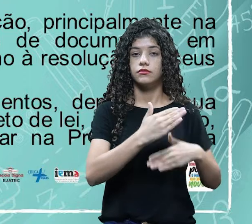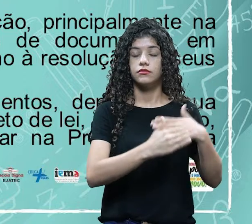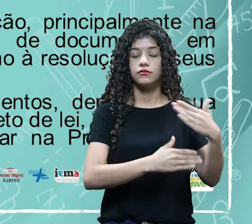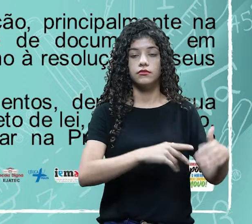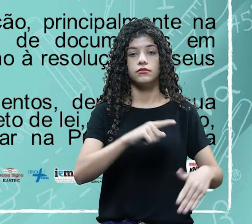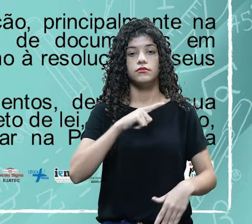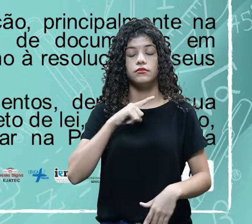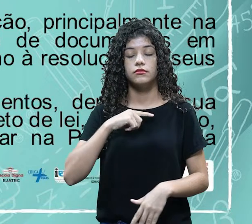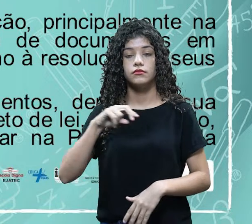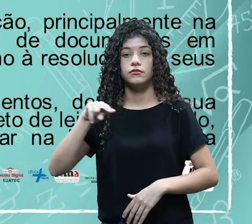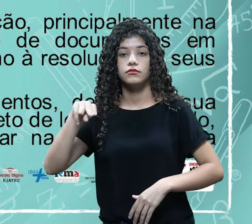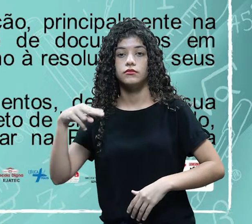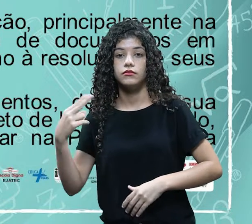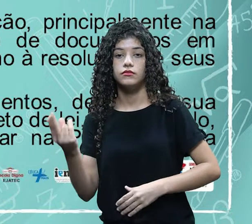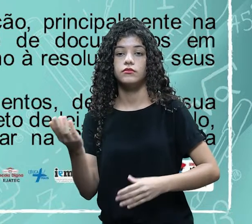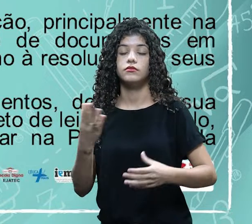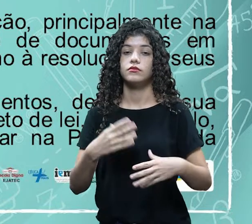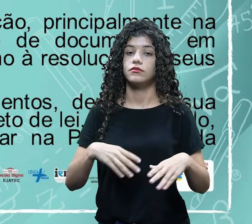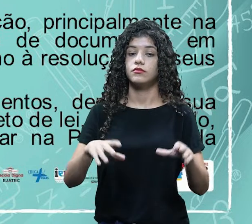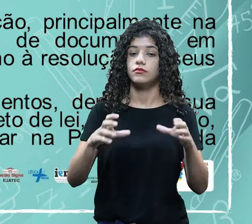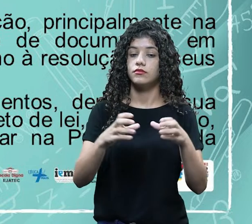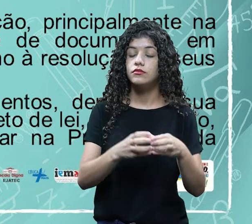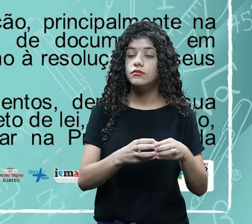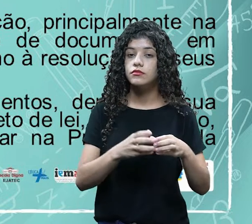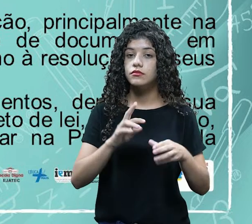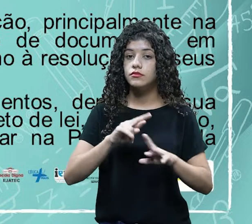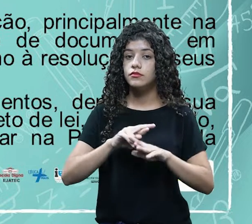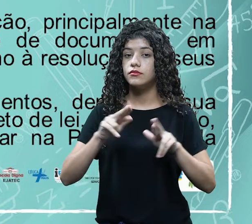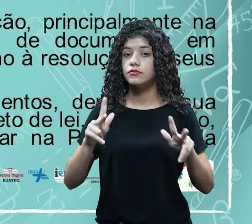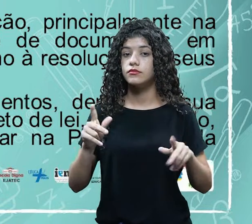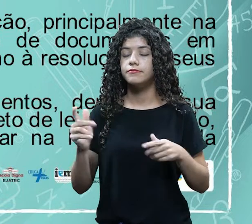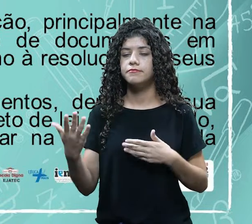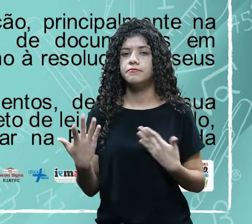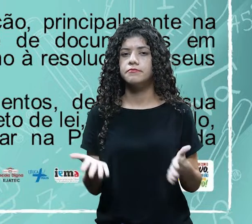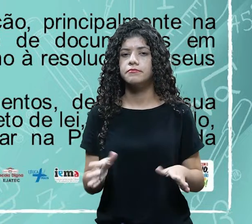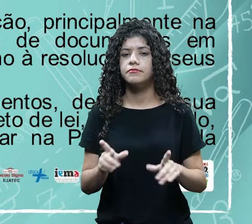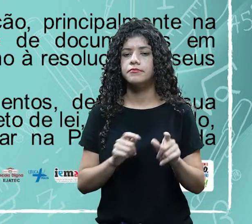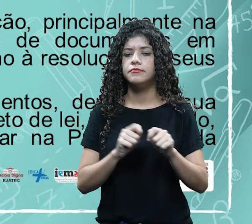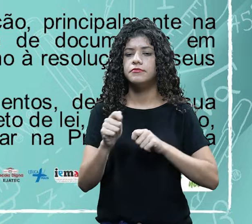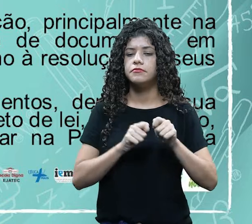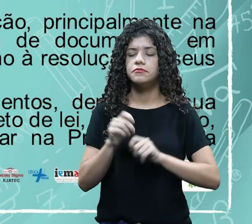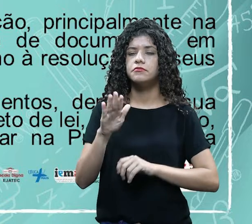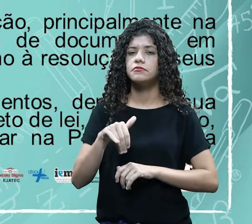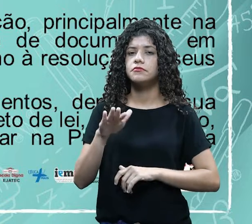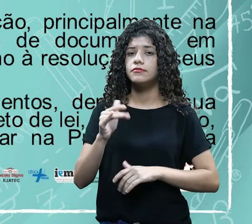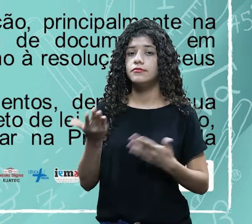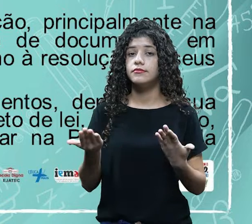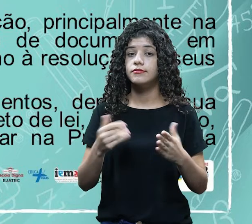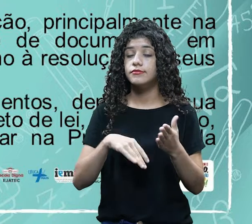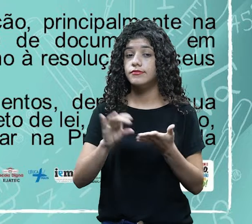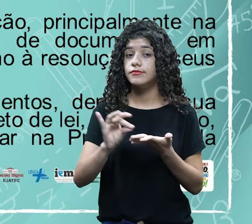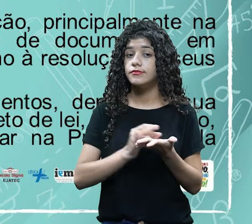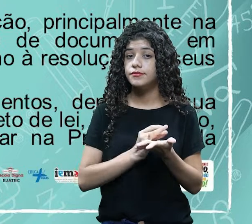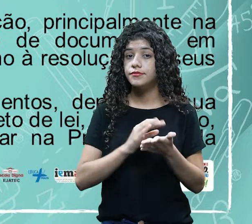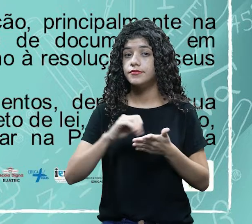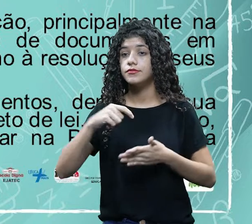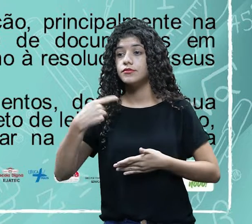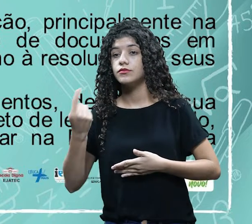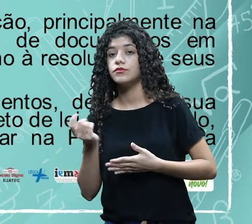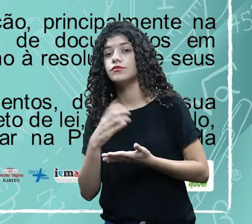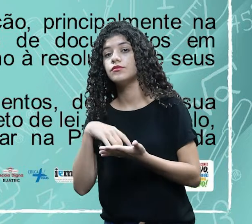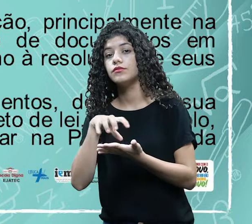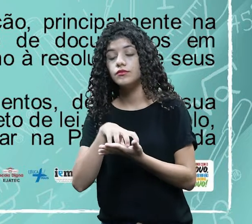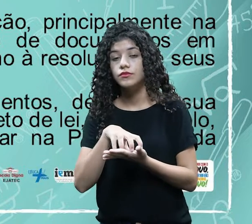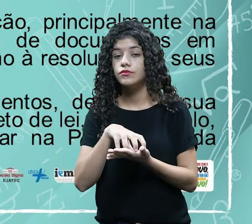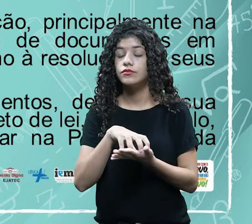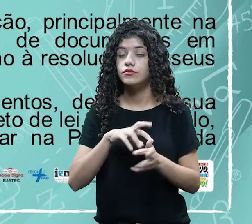por outros órgãos diferentes. Então, quem de fato vai controlar essa tramitação desses documentos em outros órgãos diferentes?